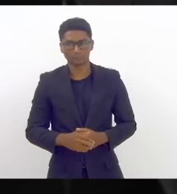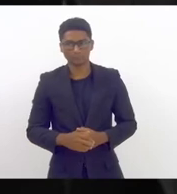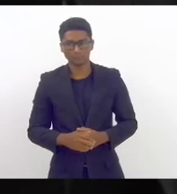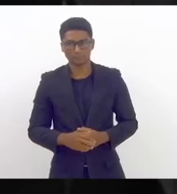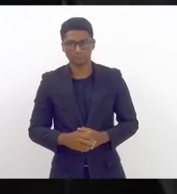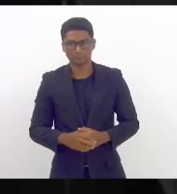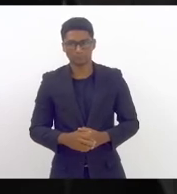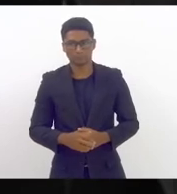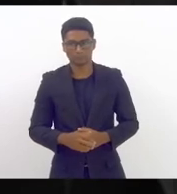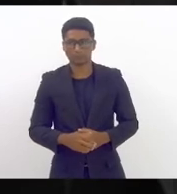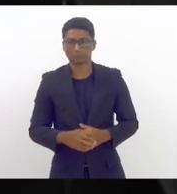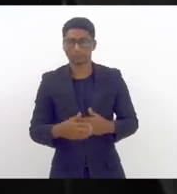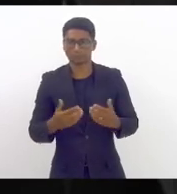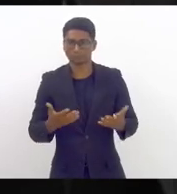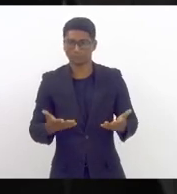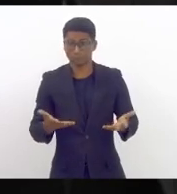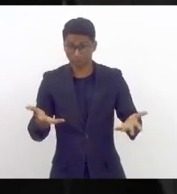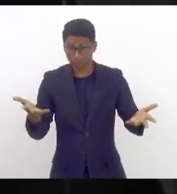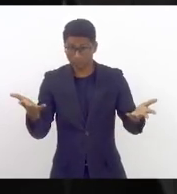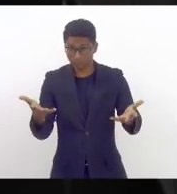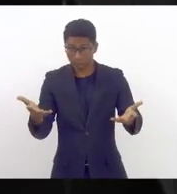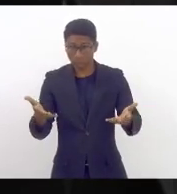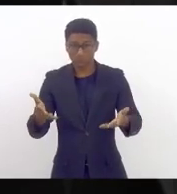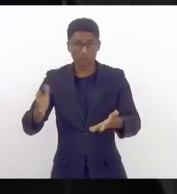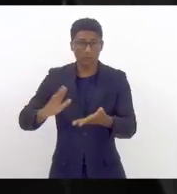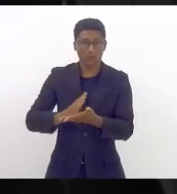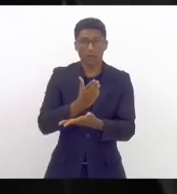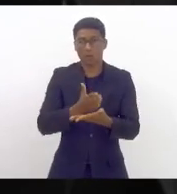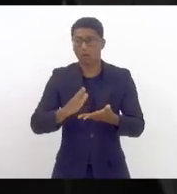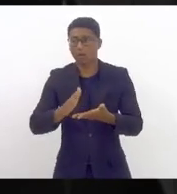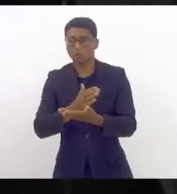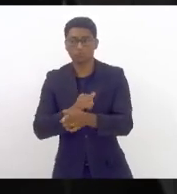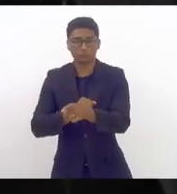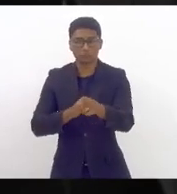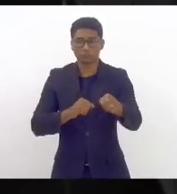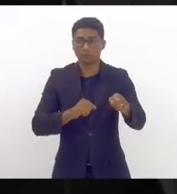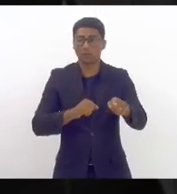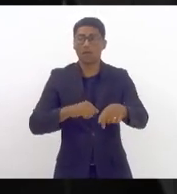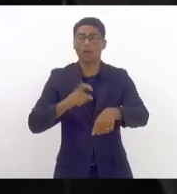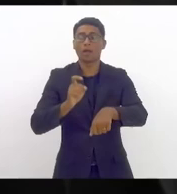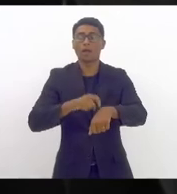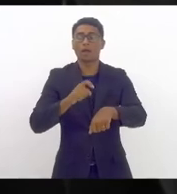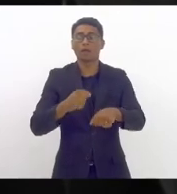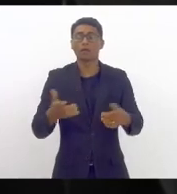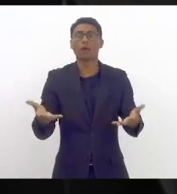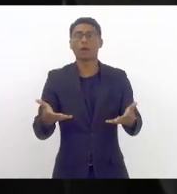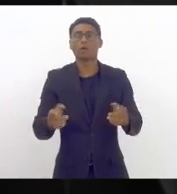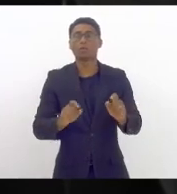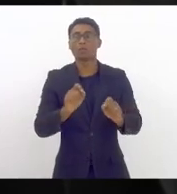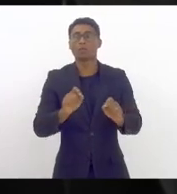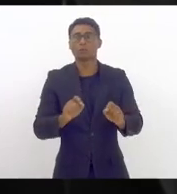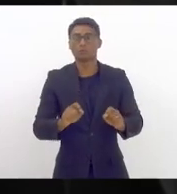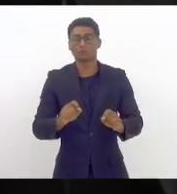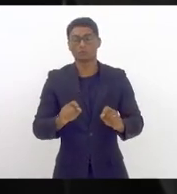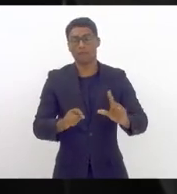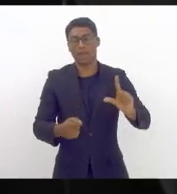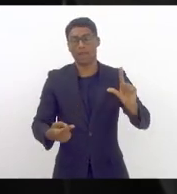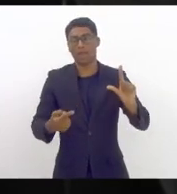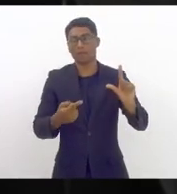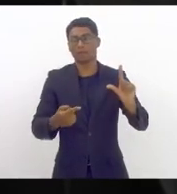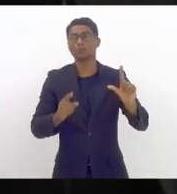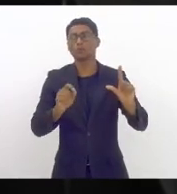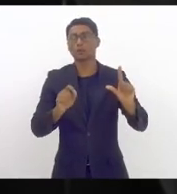aqueles que nesse exato momento estão fazendo o l de ladrão